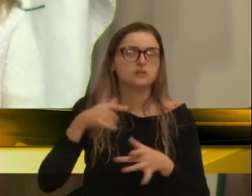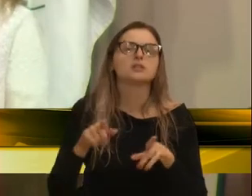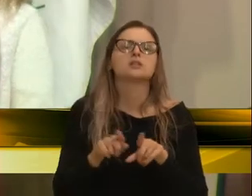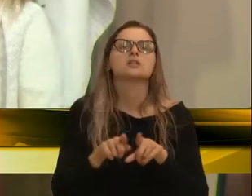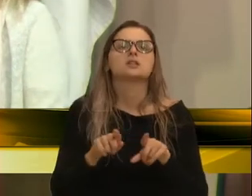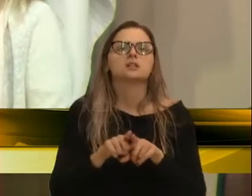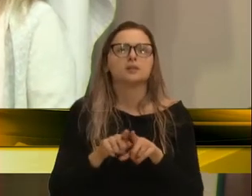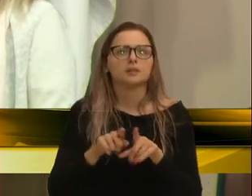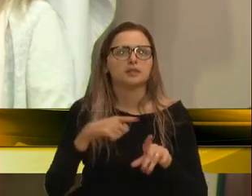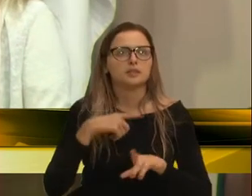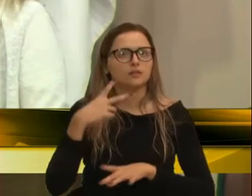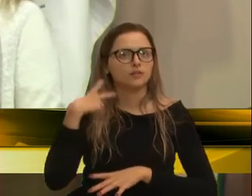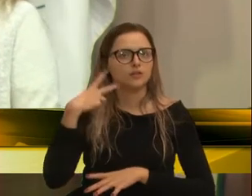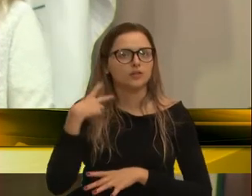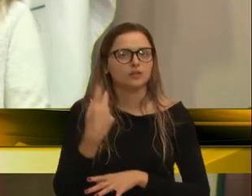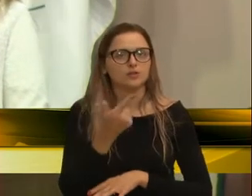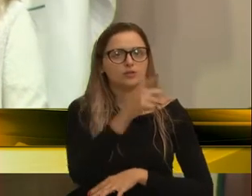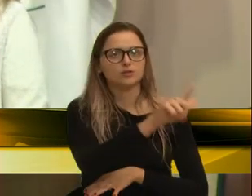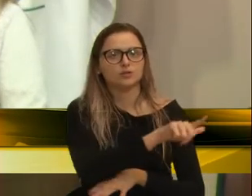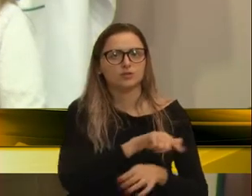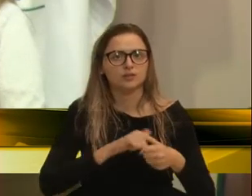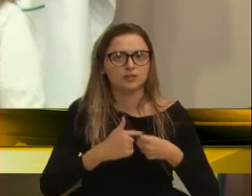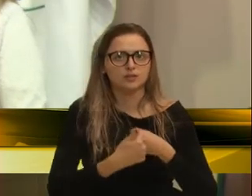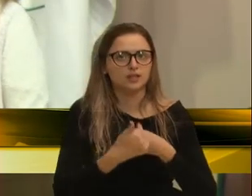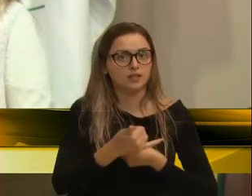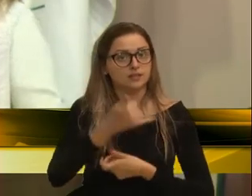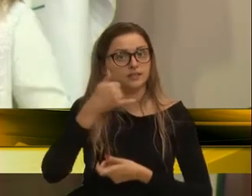de vereadores de outros municípios,